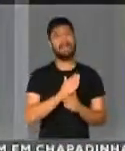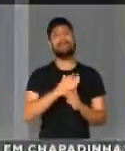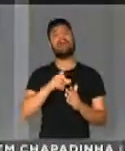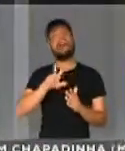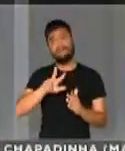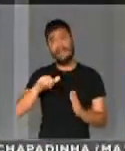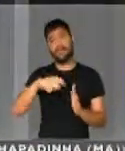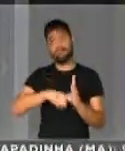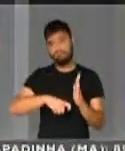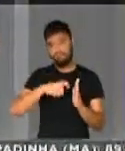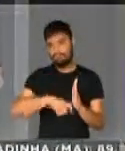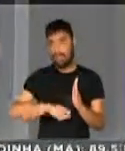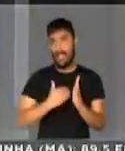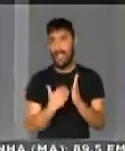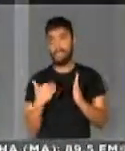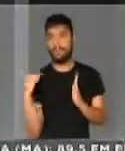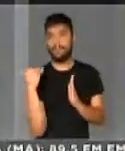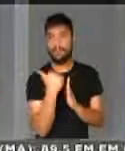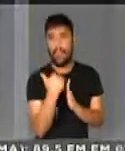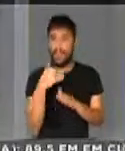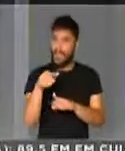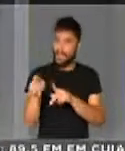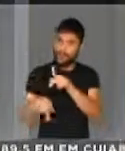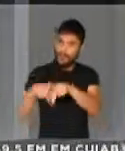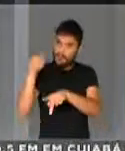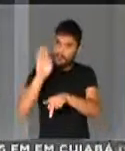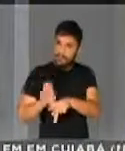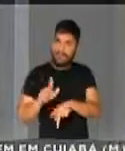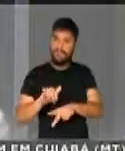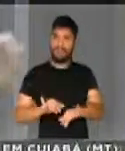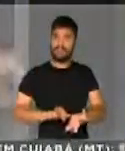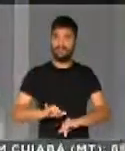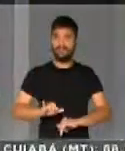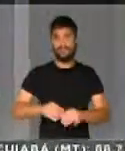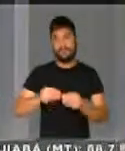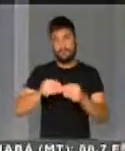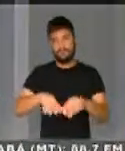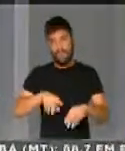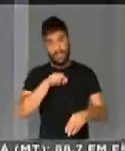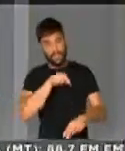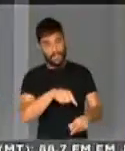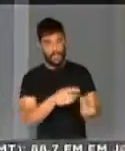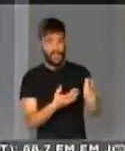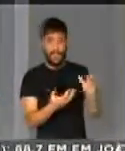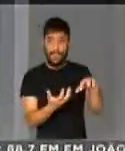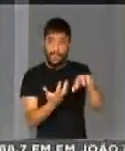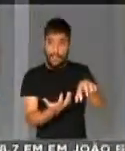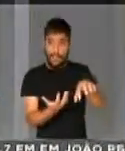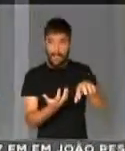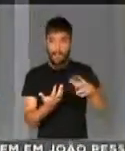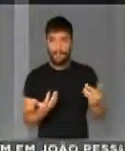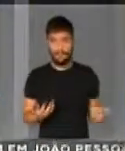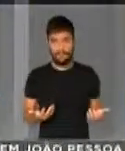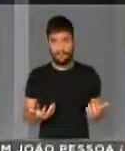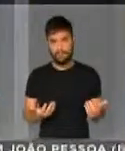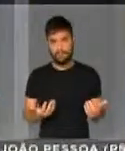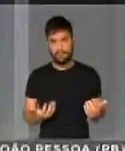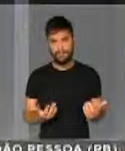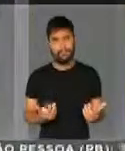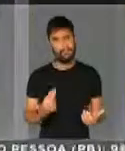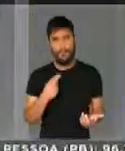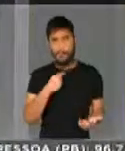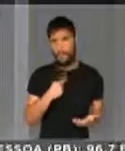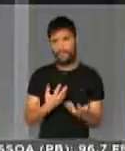será penalizado e o Poder Legislativo Federal, o Congresso Nacional, a Câmara dos Deputados